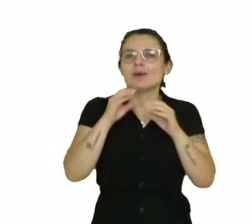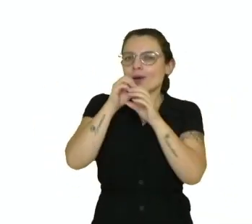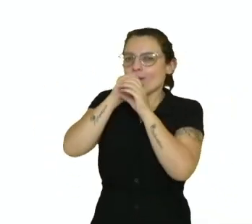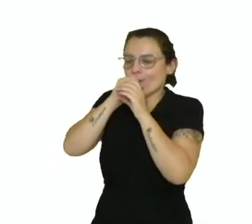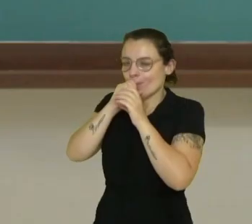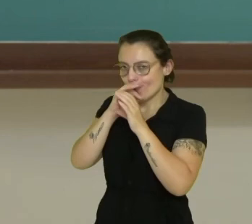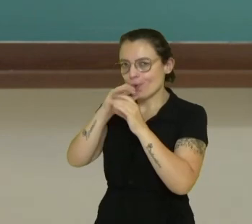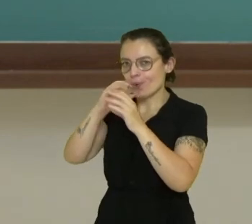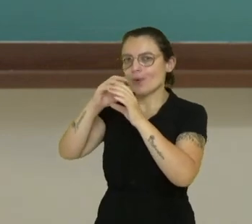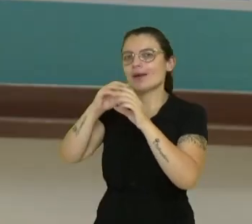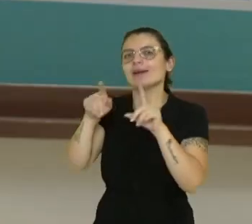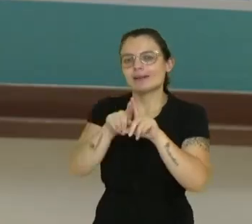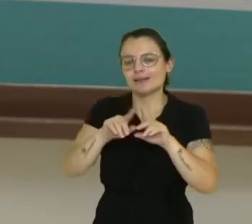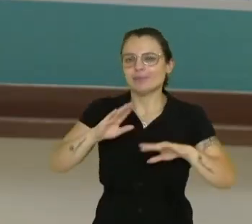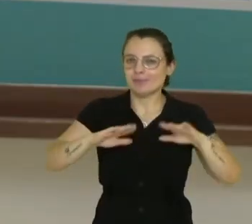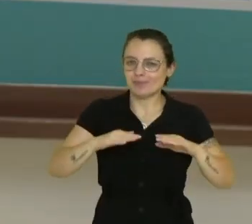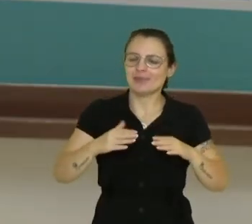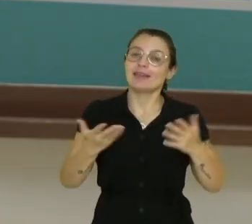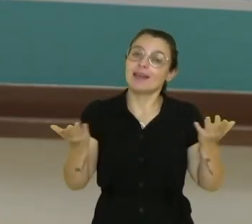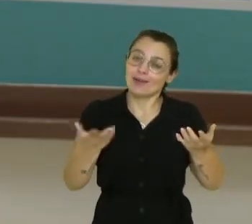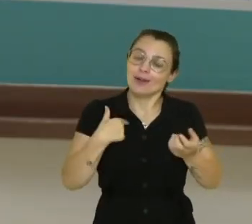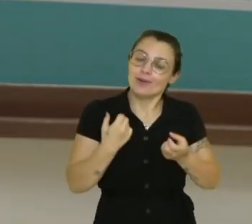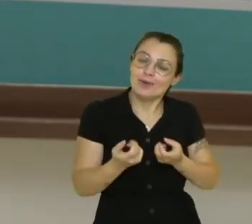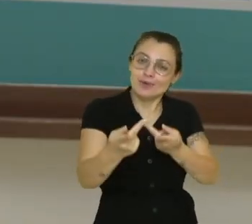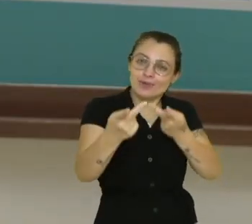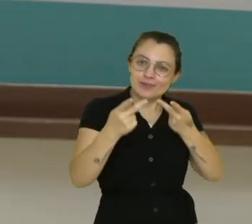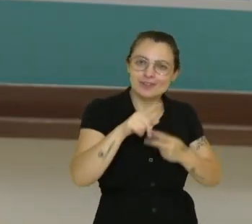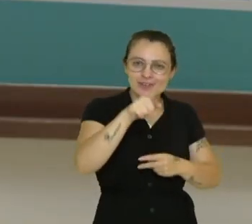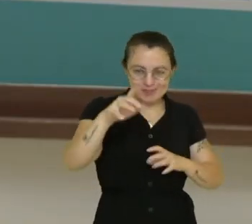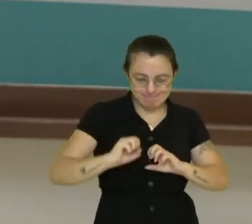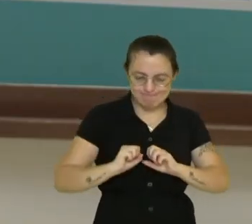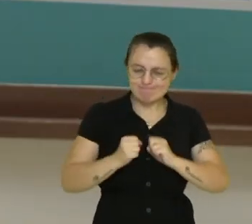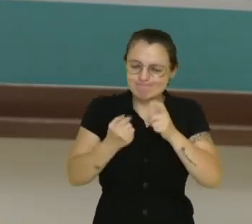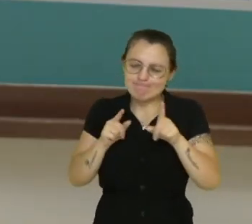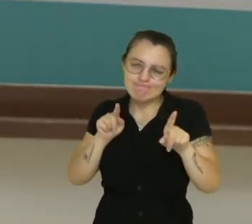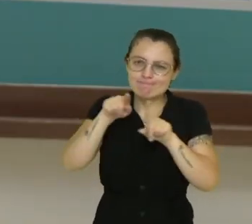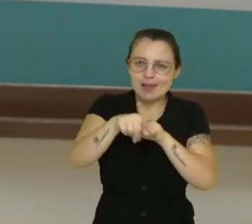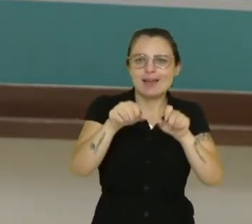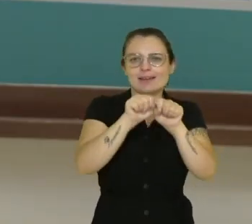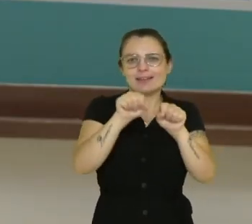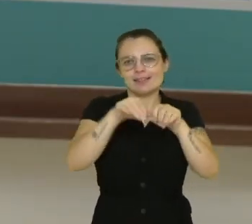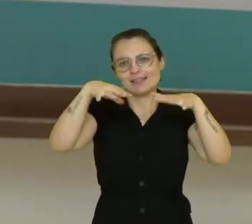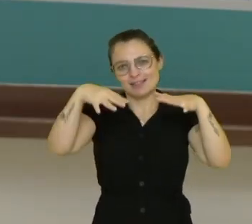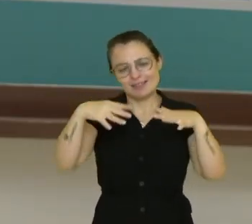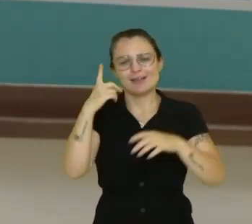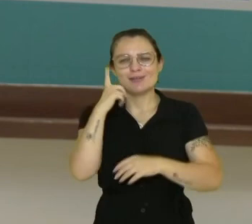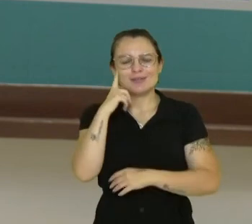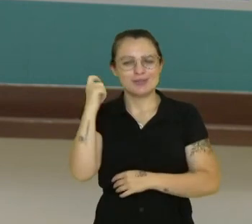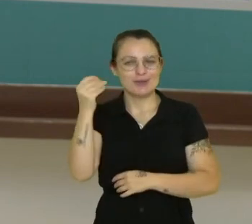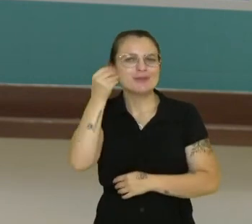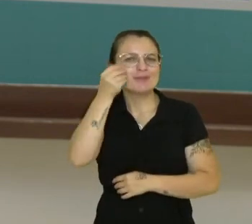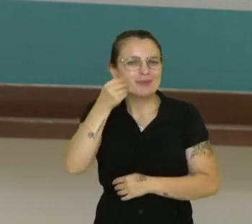e percussão. E ficou o convite para você ousar na criação de